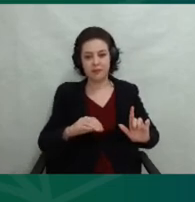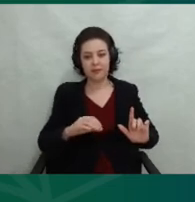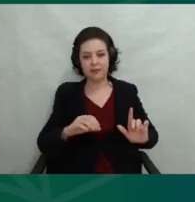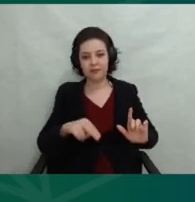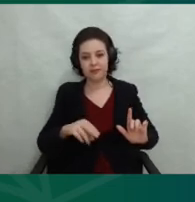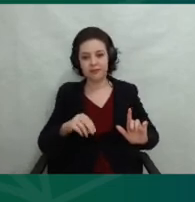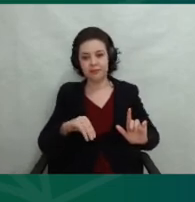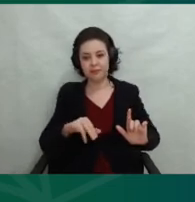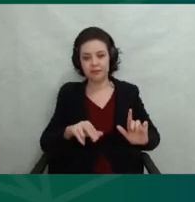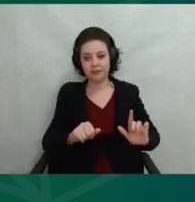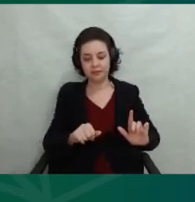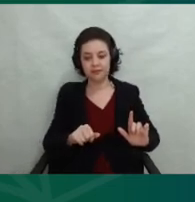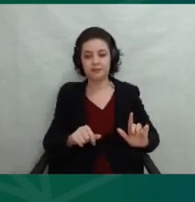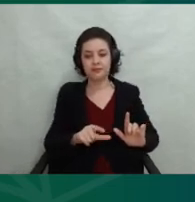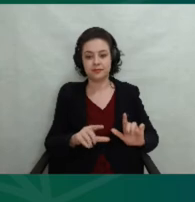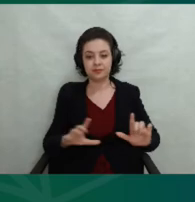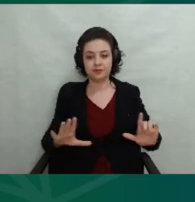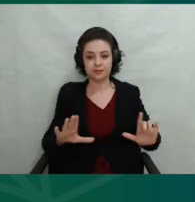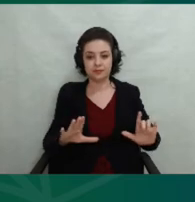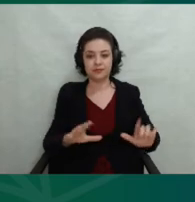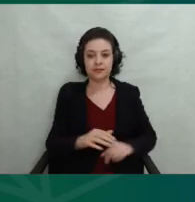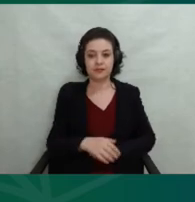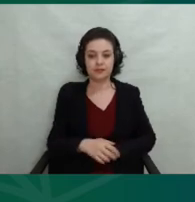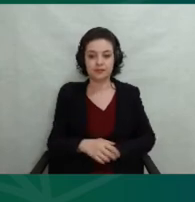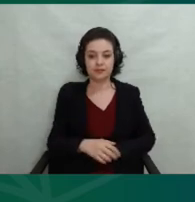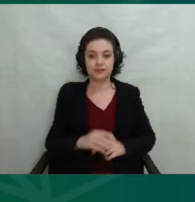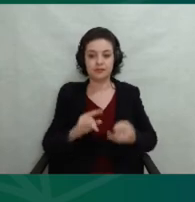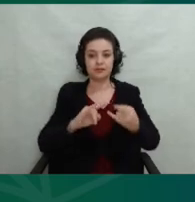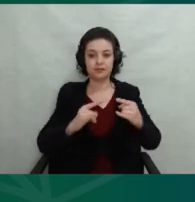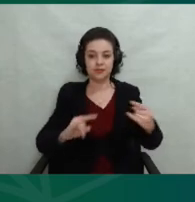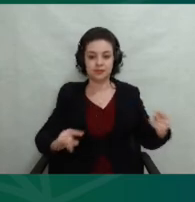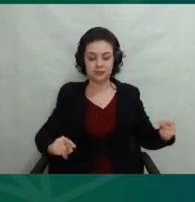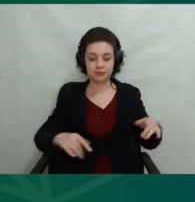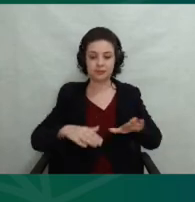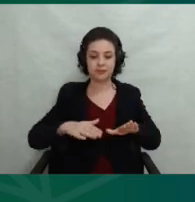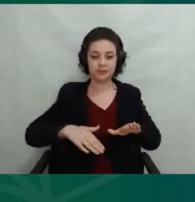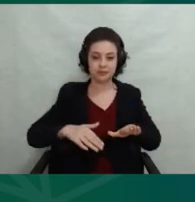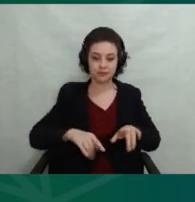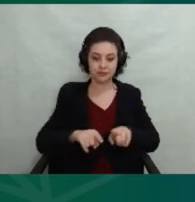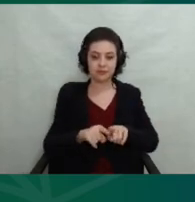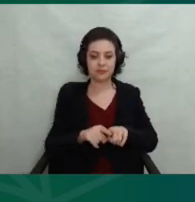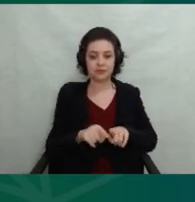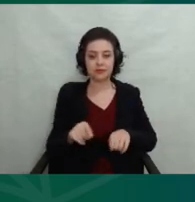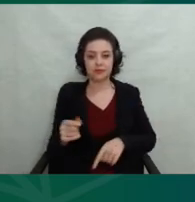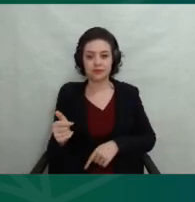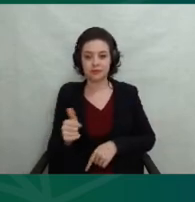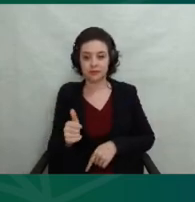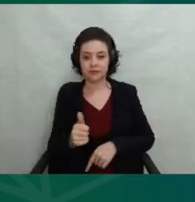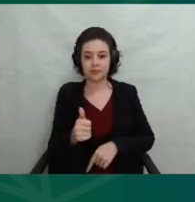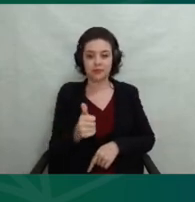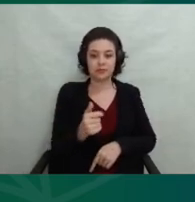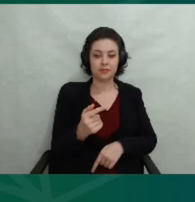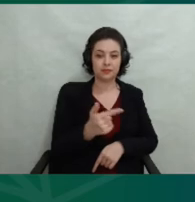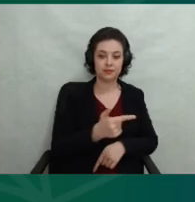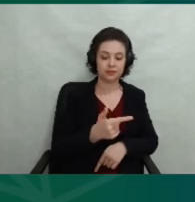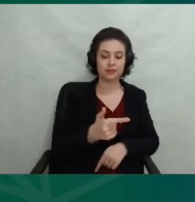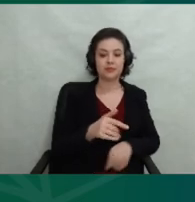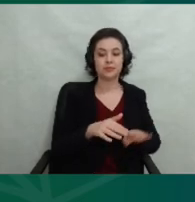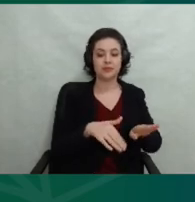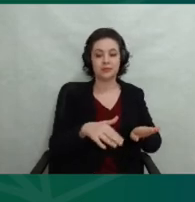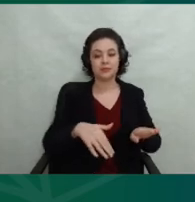saída do estuário de São Vicente, ponto 9, nas praias também, ponto 11, ponto 12, até ponto 14, contra a praia, nós